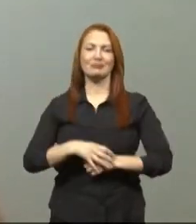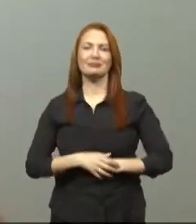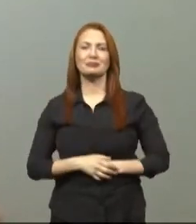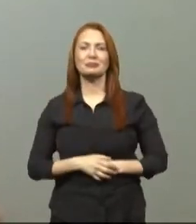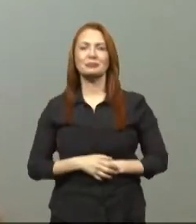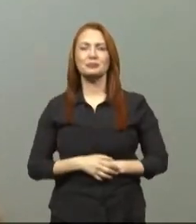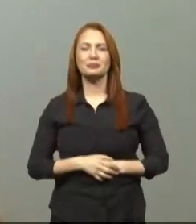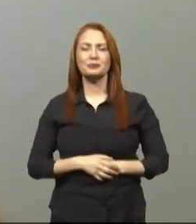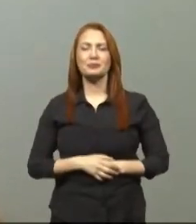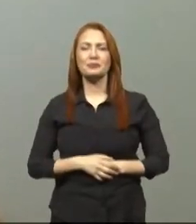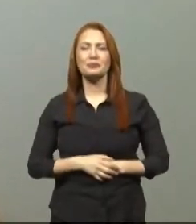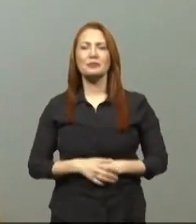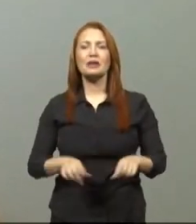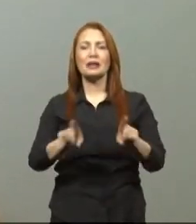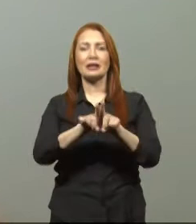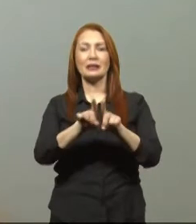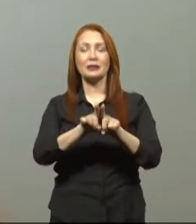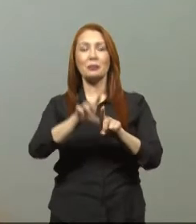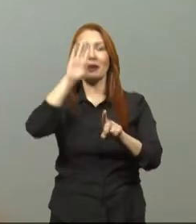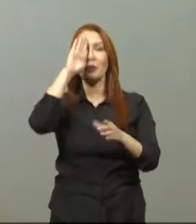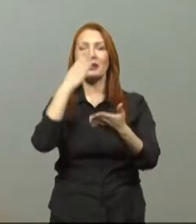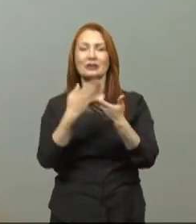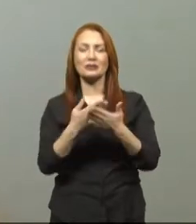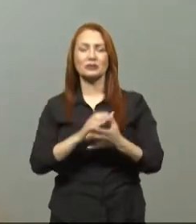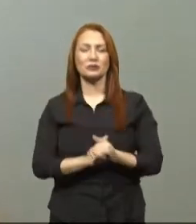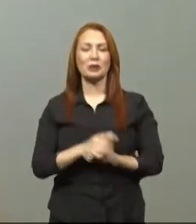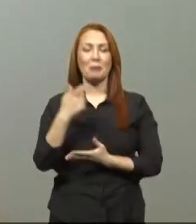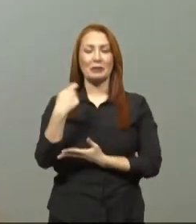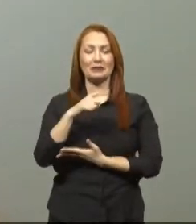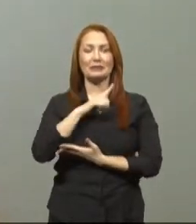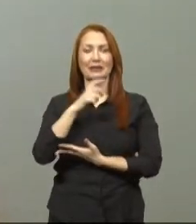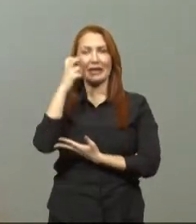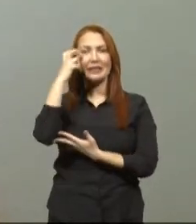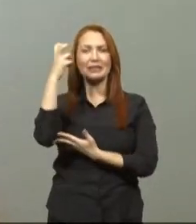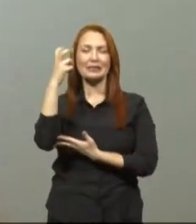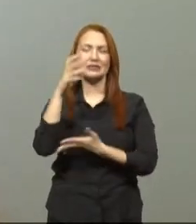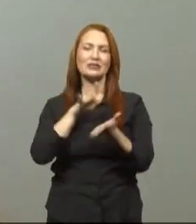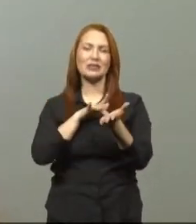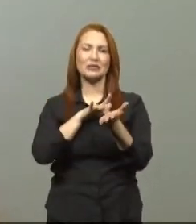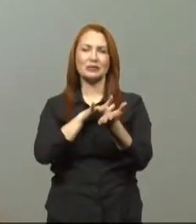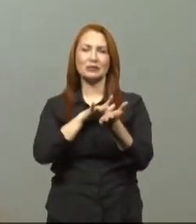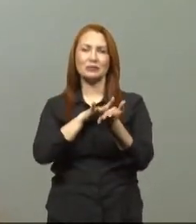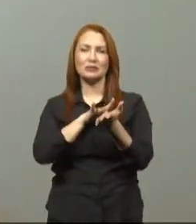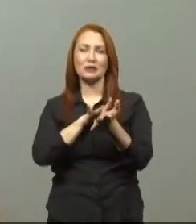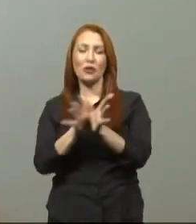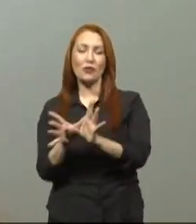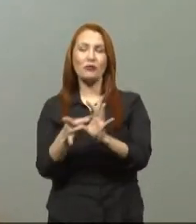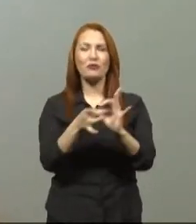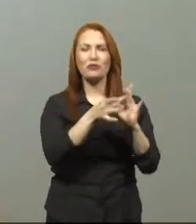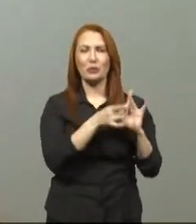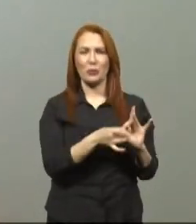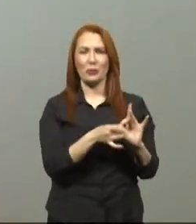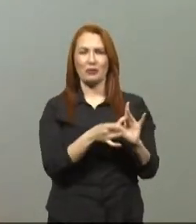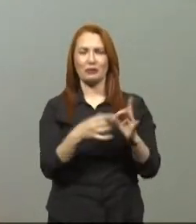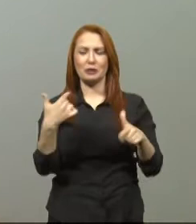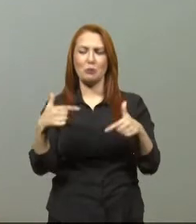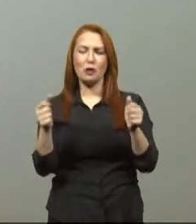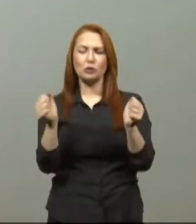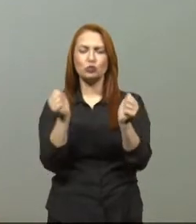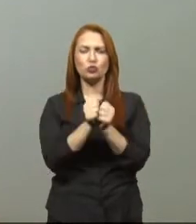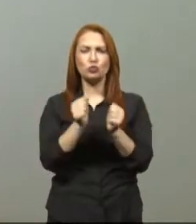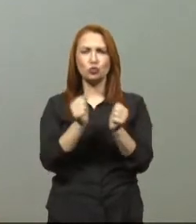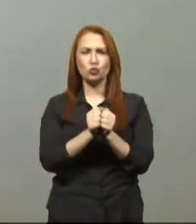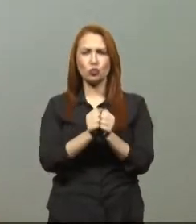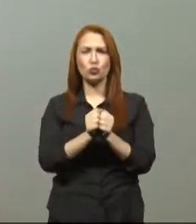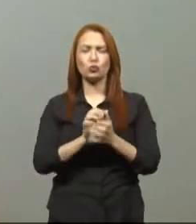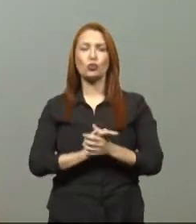eu acredito nas aplicações de inteligência artificial vinculadas, trabalhando junto com realidade